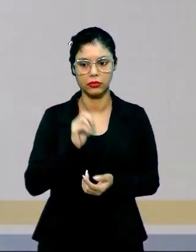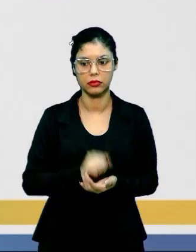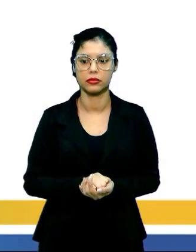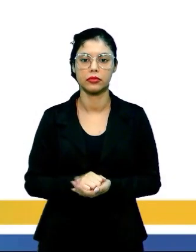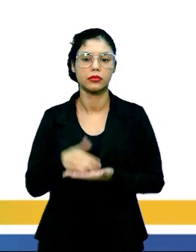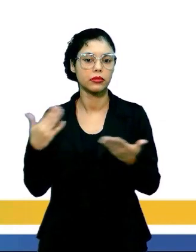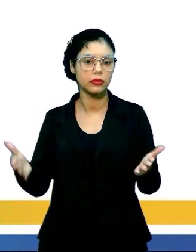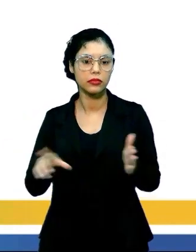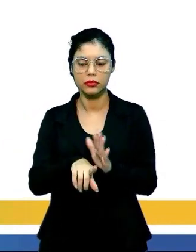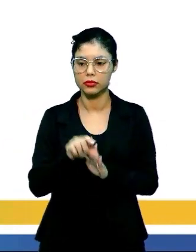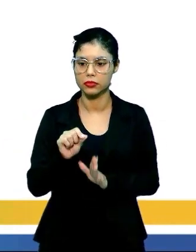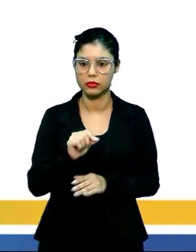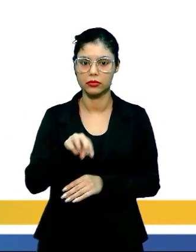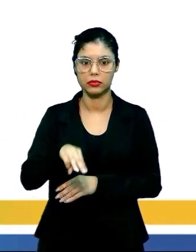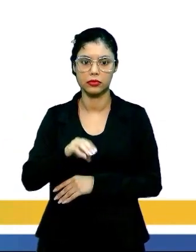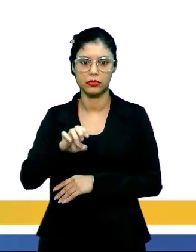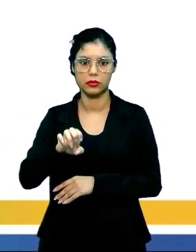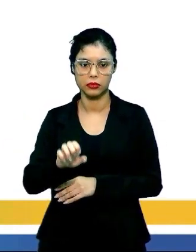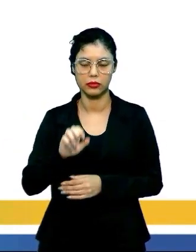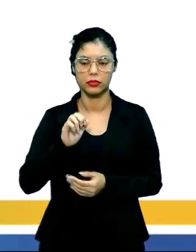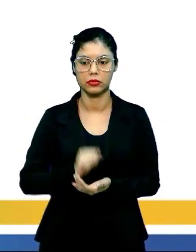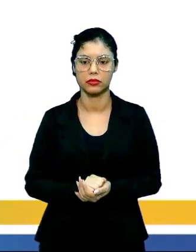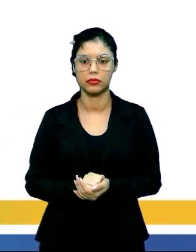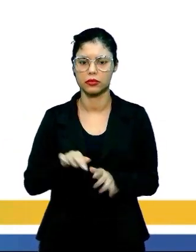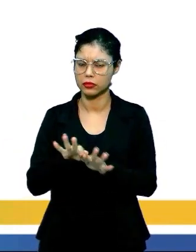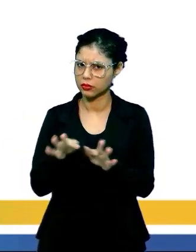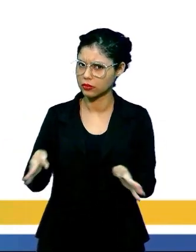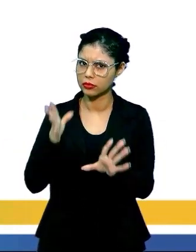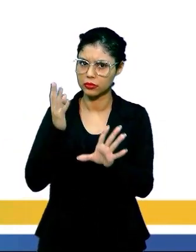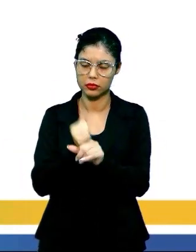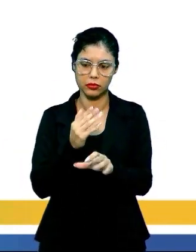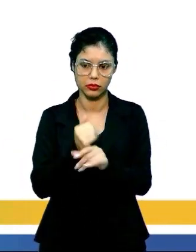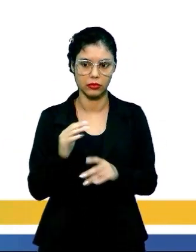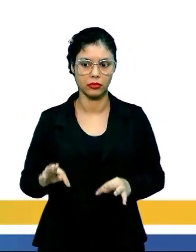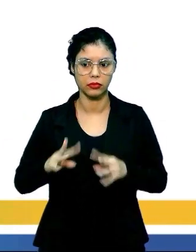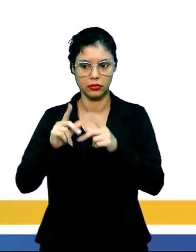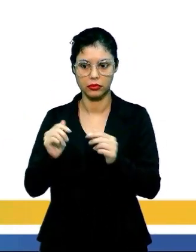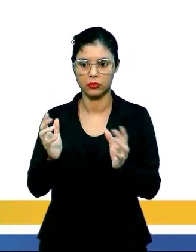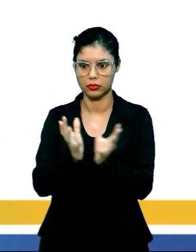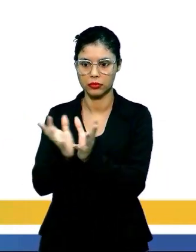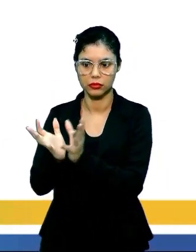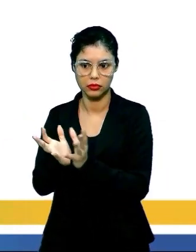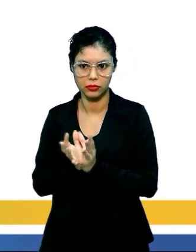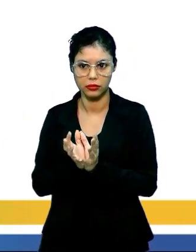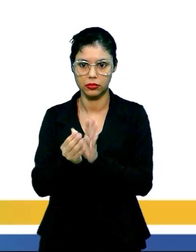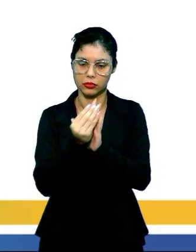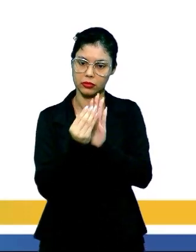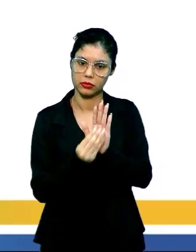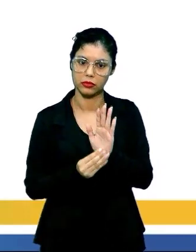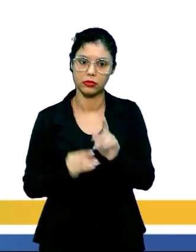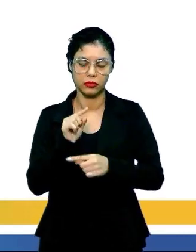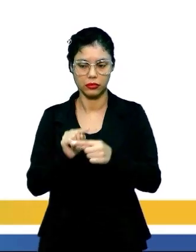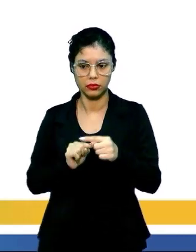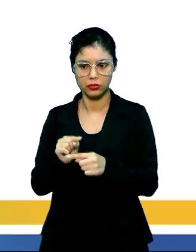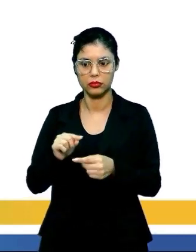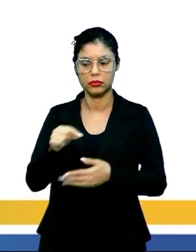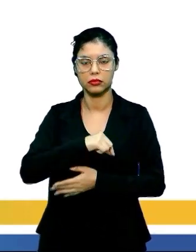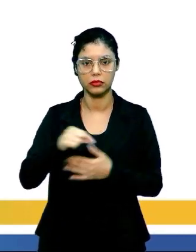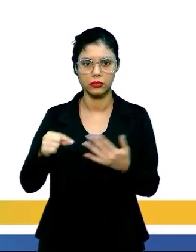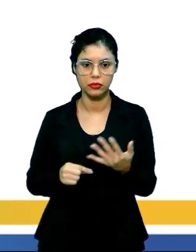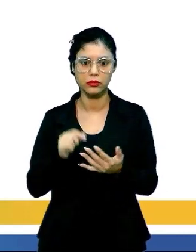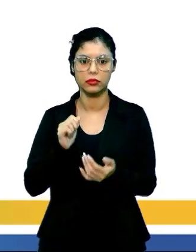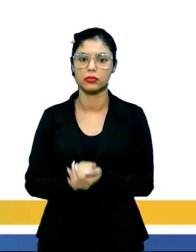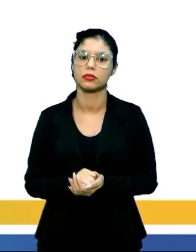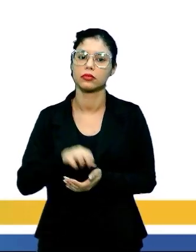Então, definição de média. Você simplesmente vai somar todo o conjunto de dados e divide pelo número de elementos. Então,